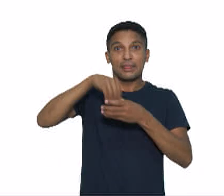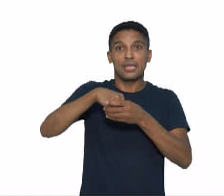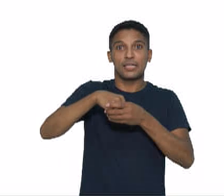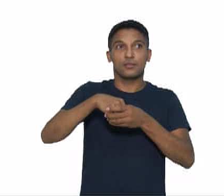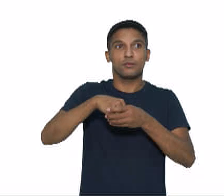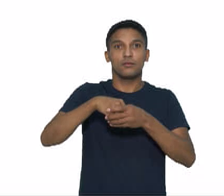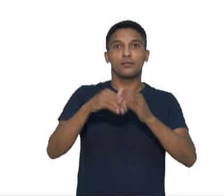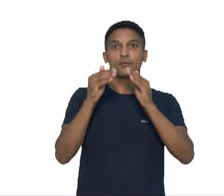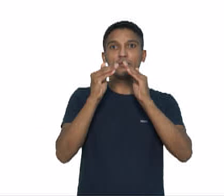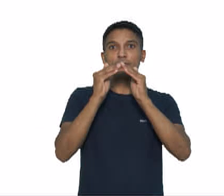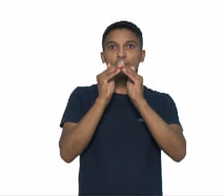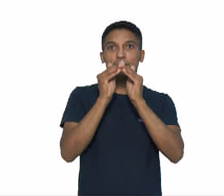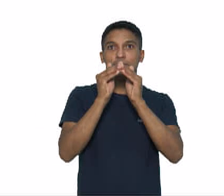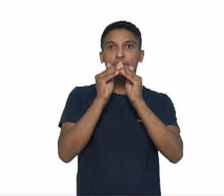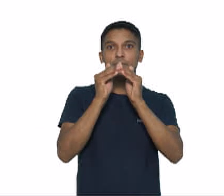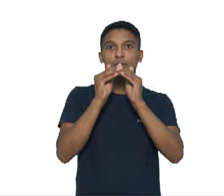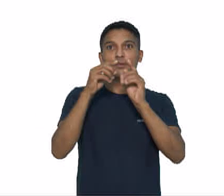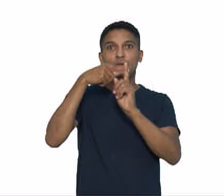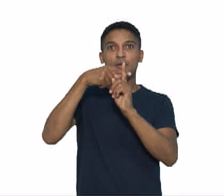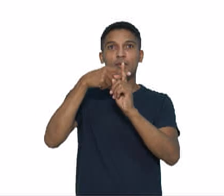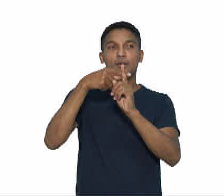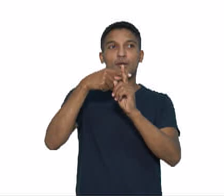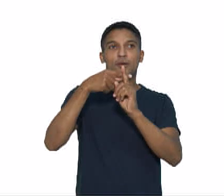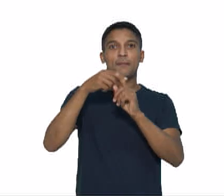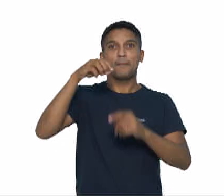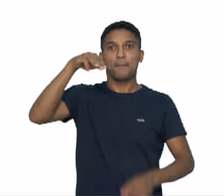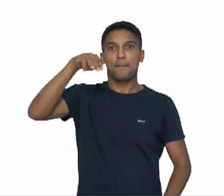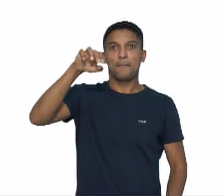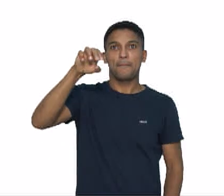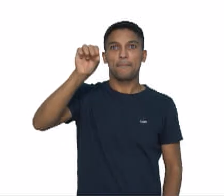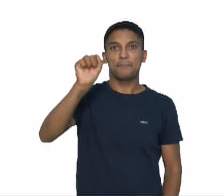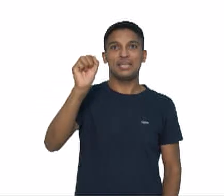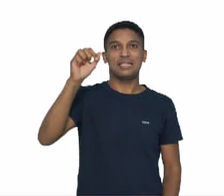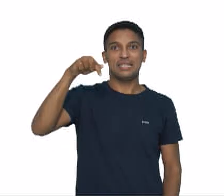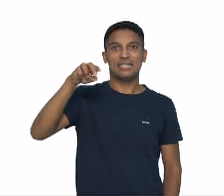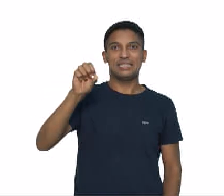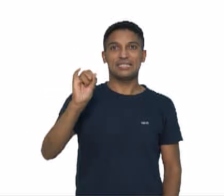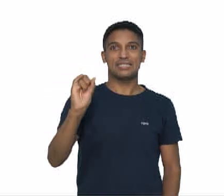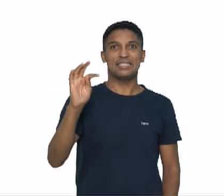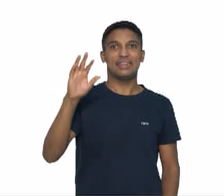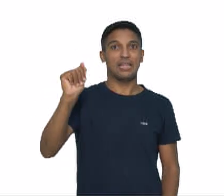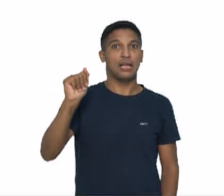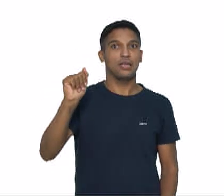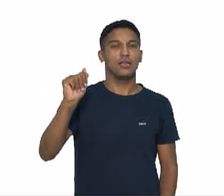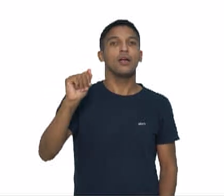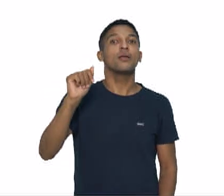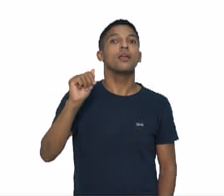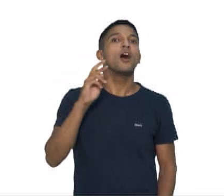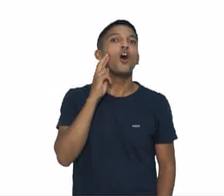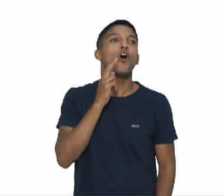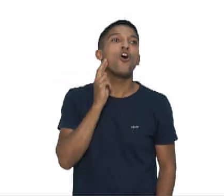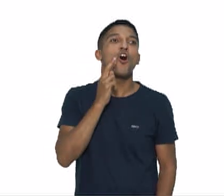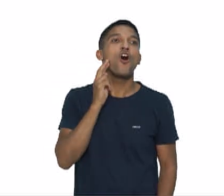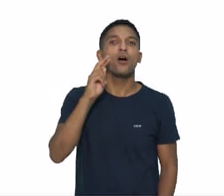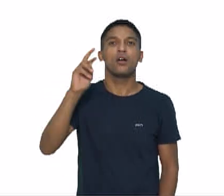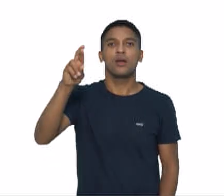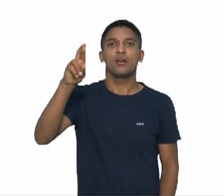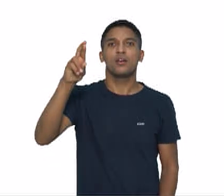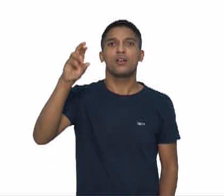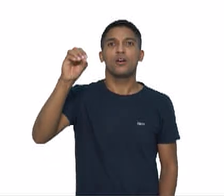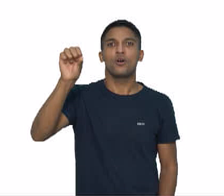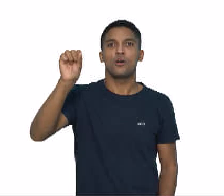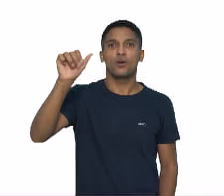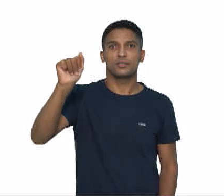da mesquita Nazir ou Mouk, conhecida como mesquita rosa, né? Também lá no